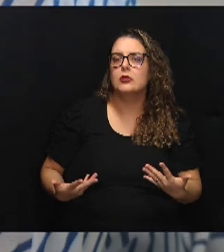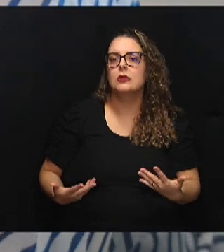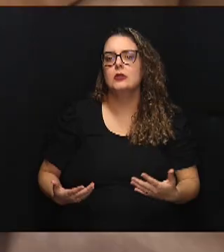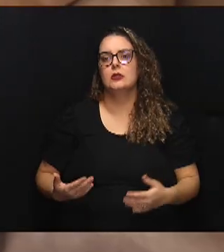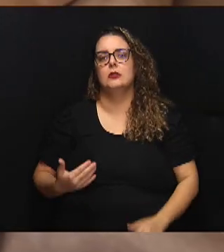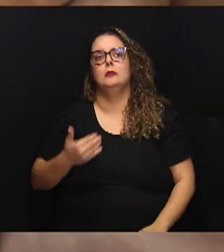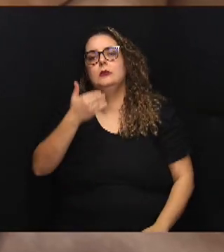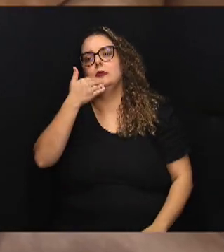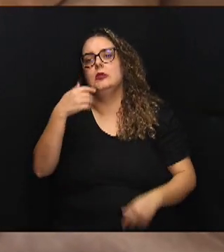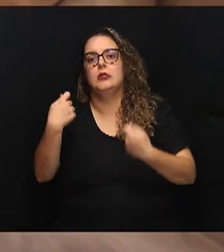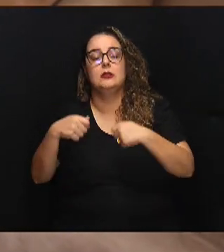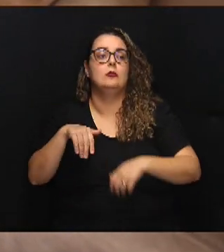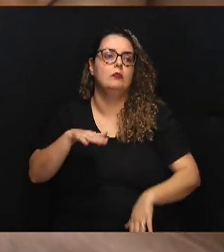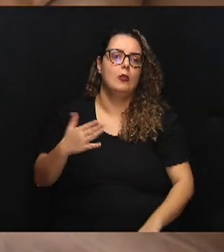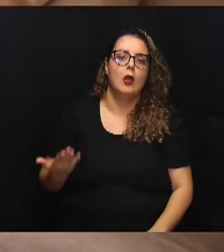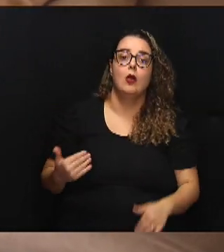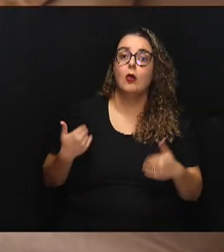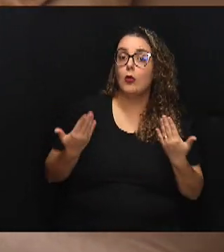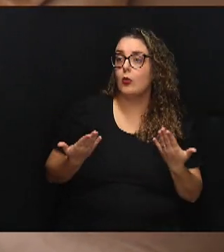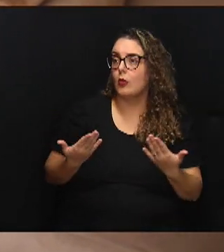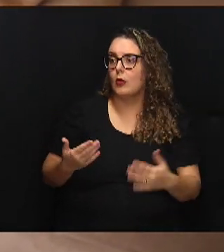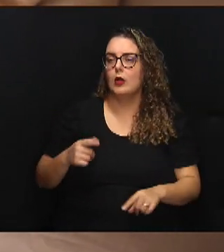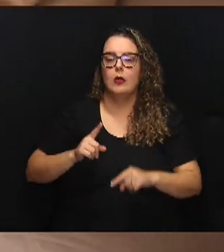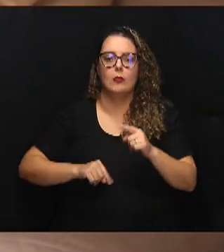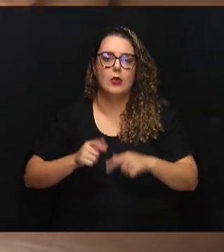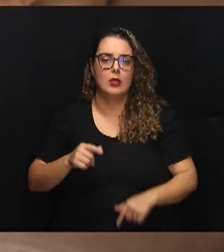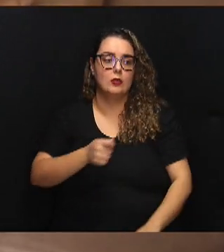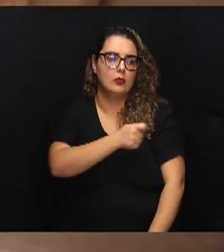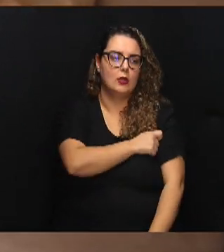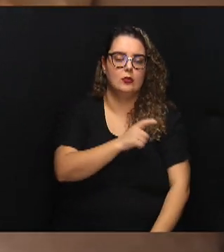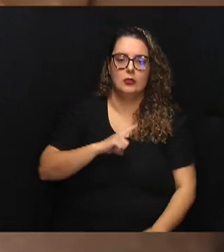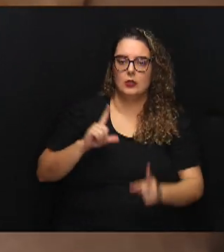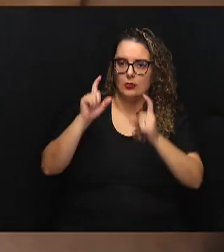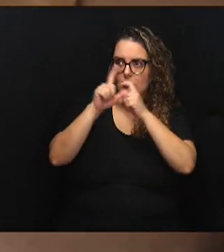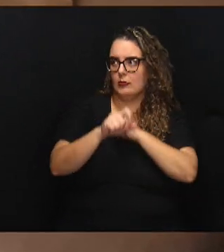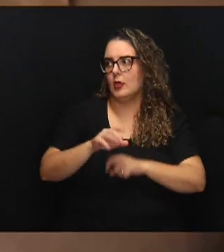aluno? Qual é a matéria que a aluna tem mais dificuldade? Essas vão ser as